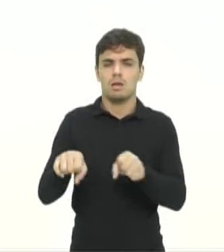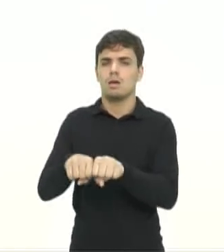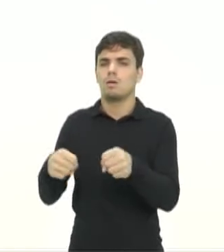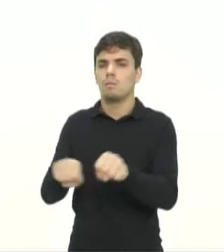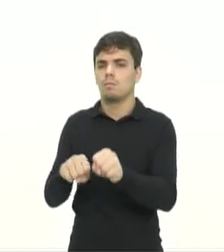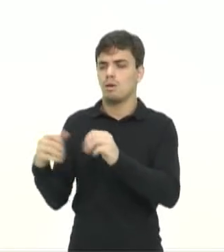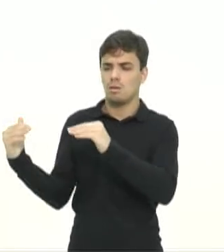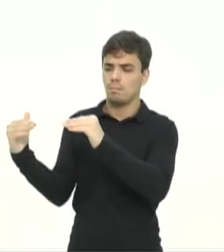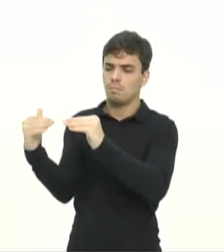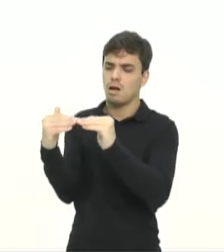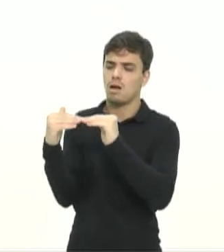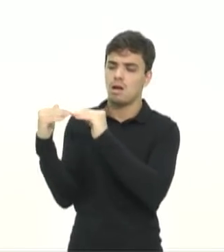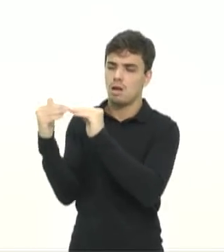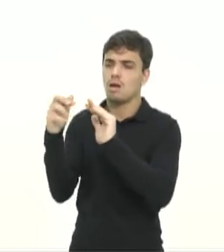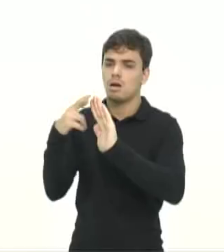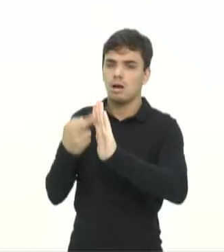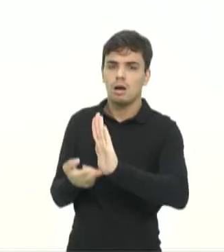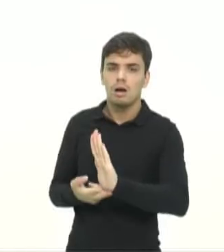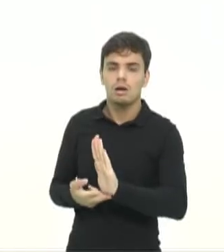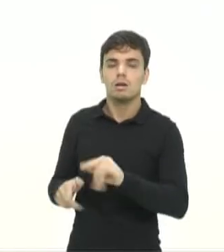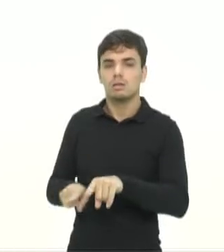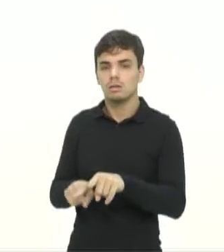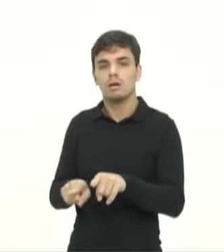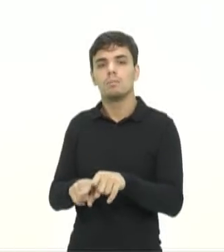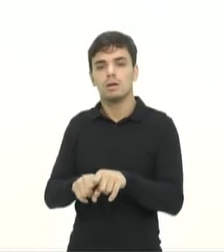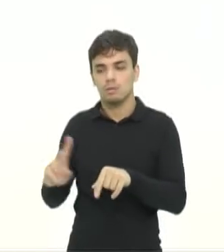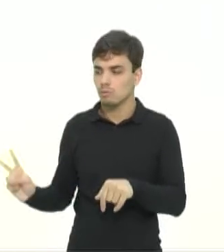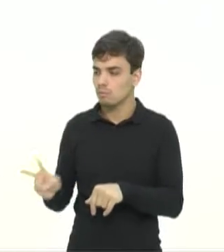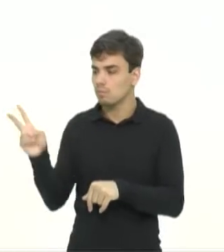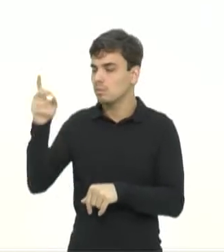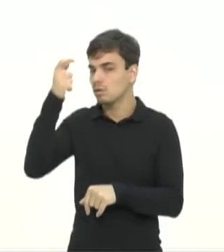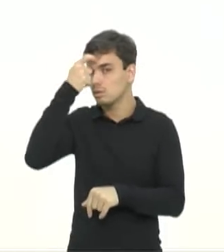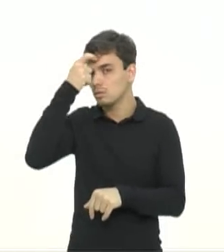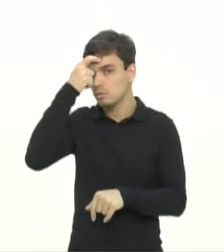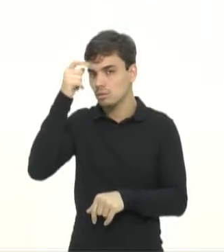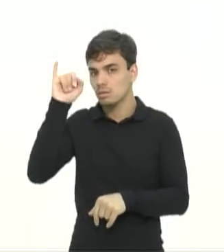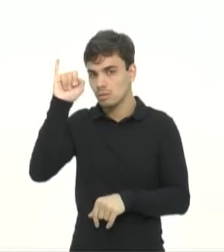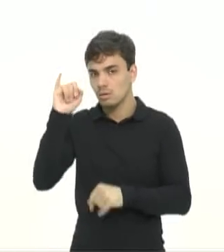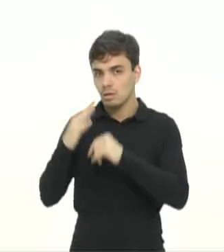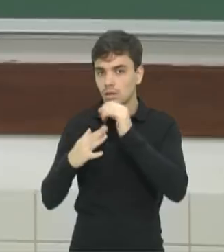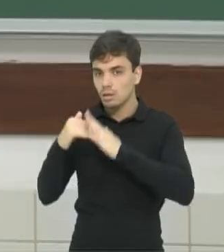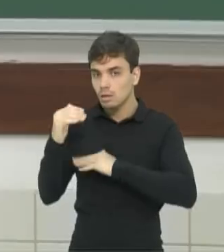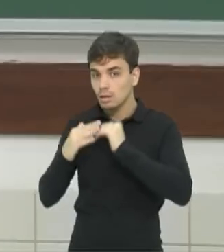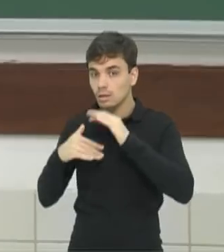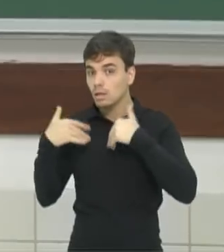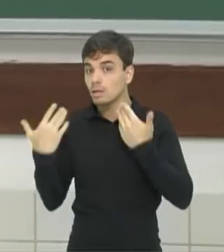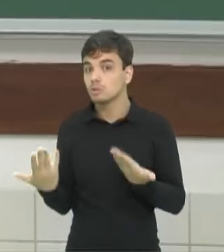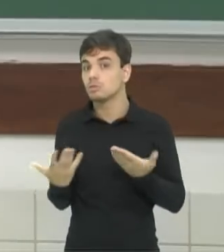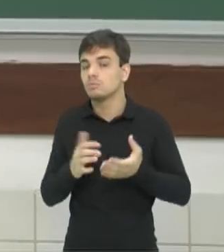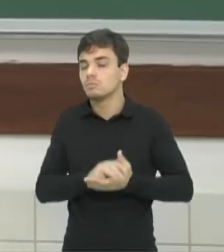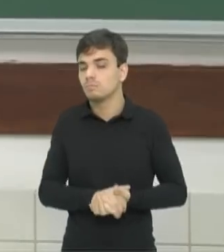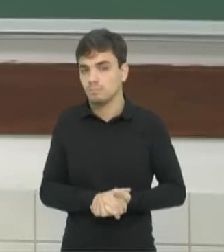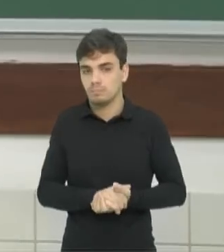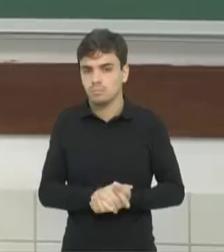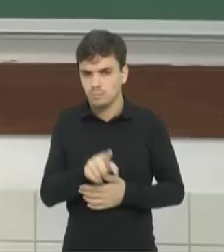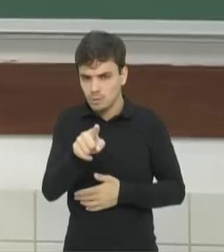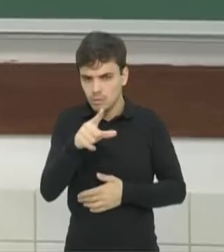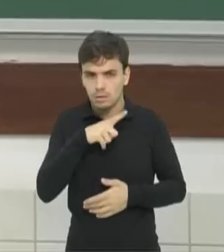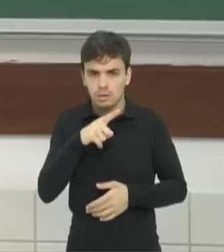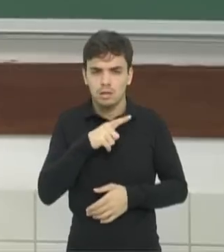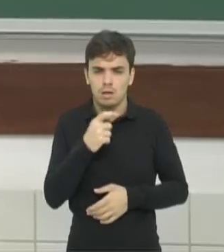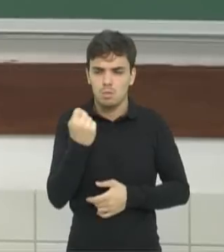padrões pré-estabelecidos e a valorização do inconsciente no processo criativo. Olha lá, hein? Vocês vão